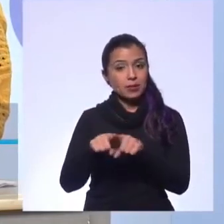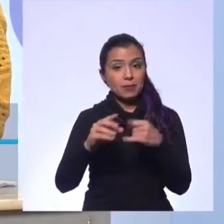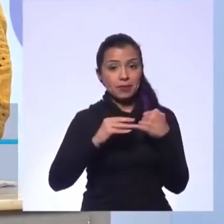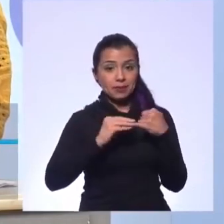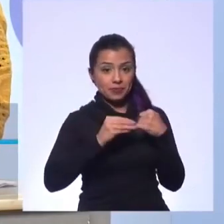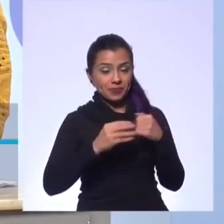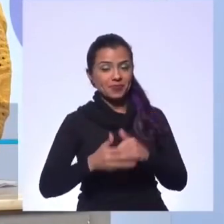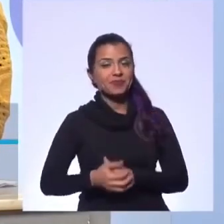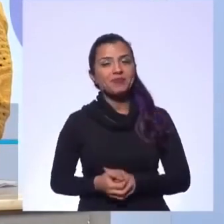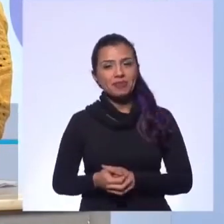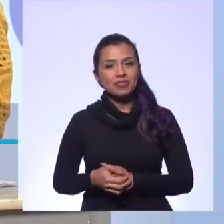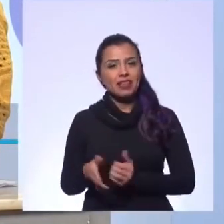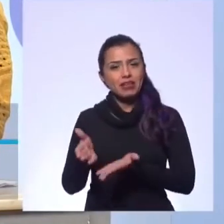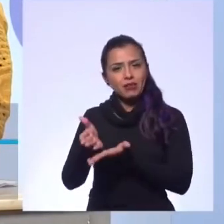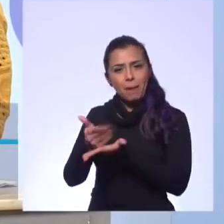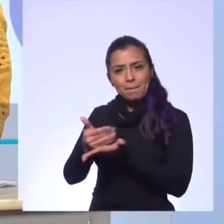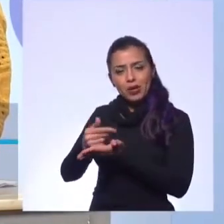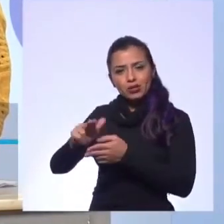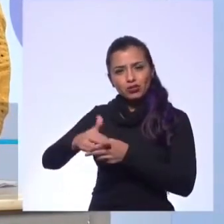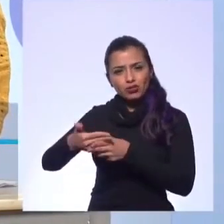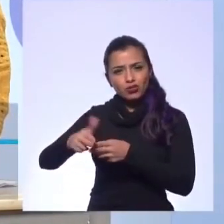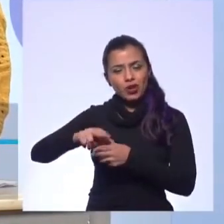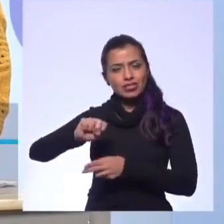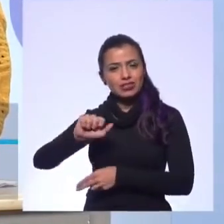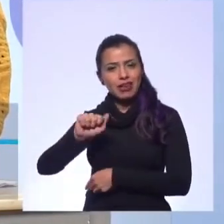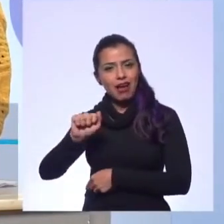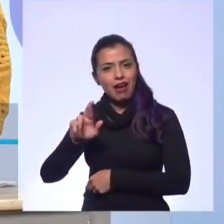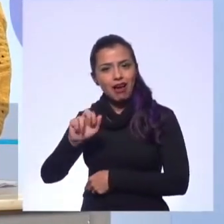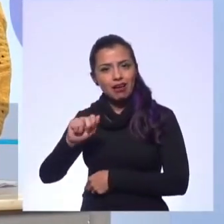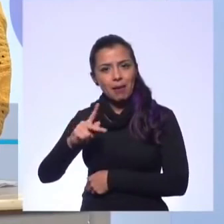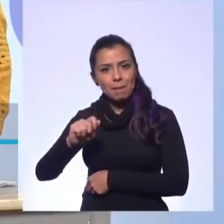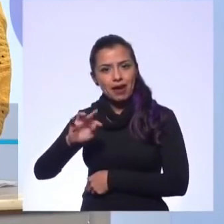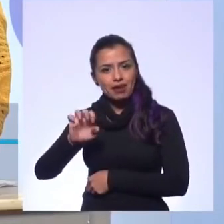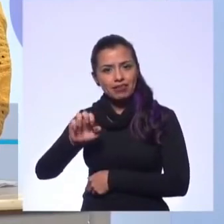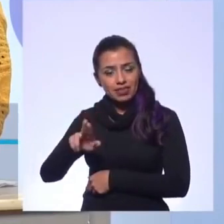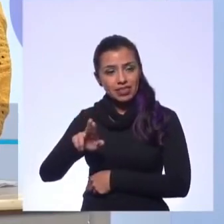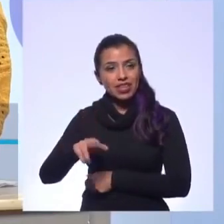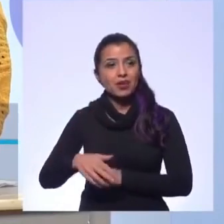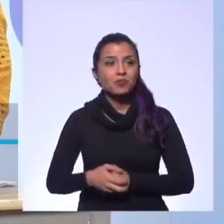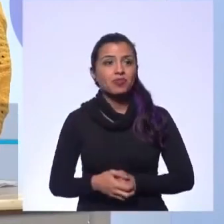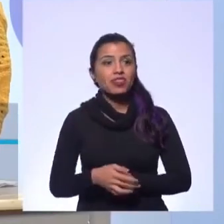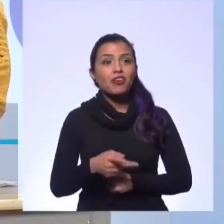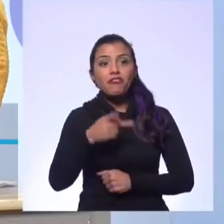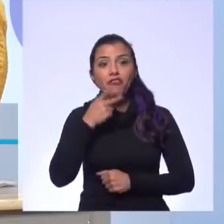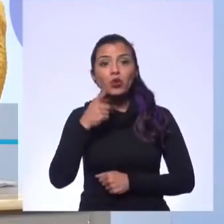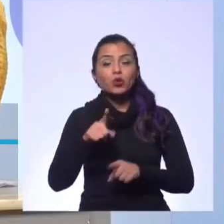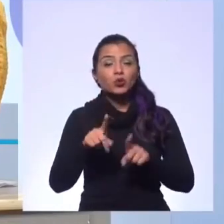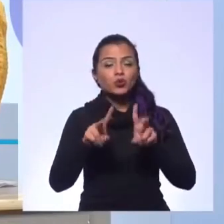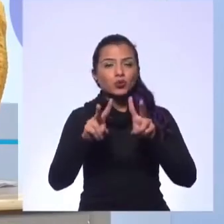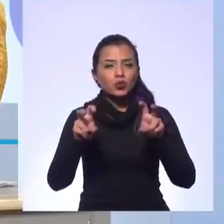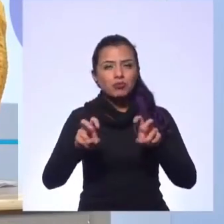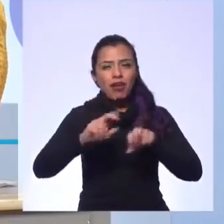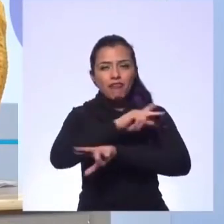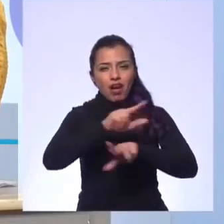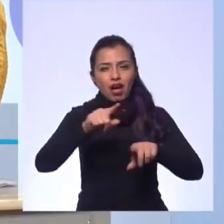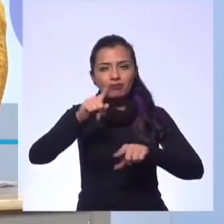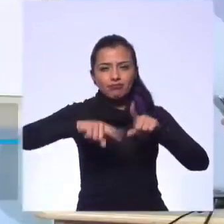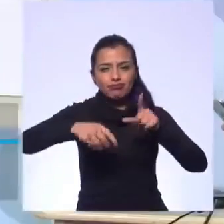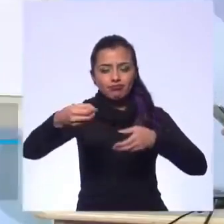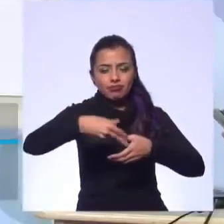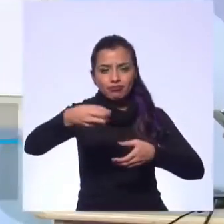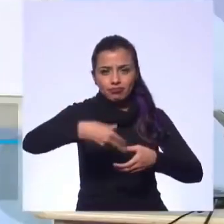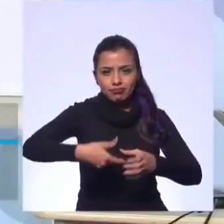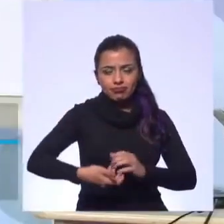de chocolate, sarapatel. Eita, O que Leonardo delícia. escreveu it's rich in flavor, dishes, ingredients. Que legal, olha